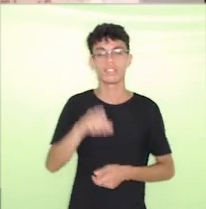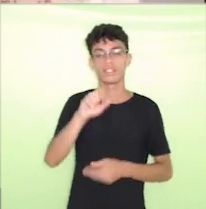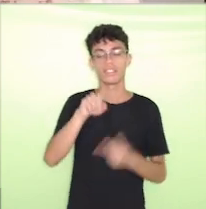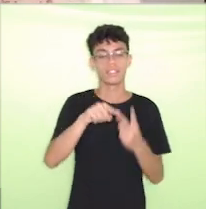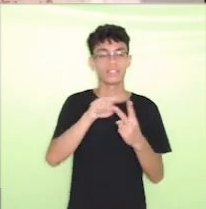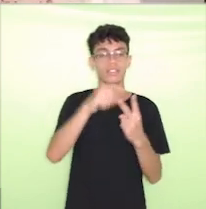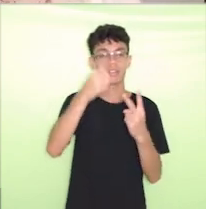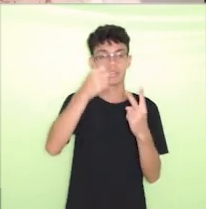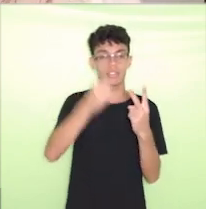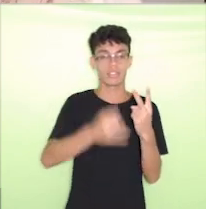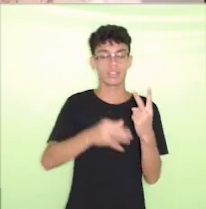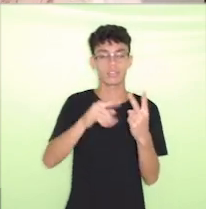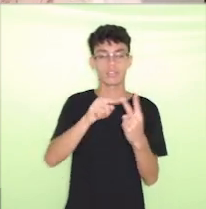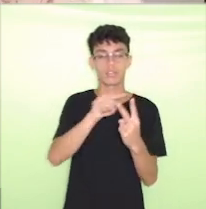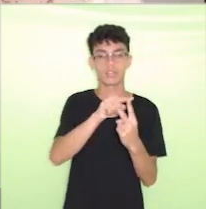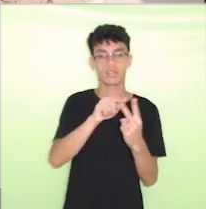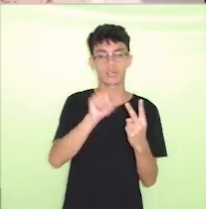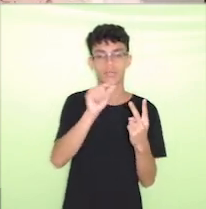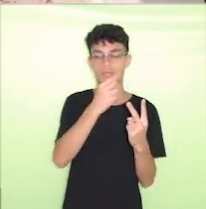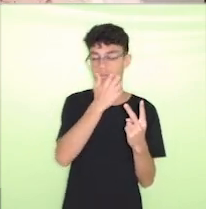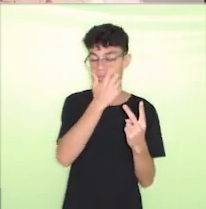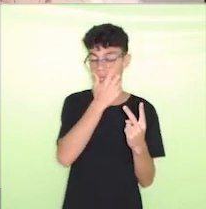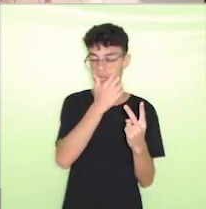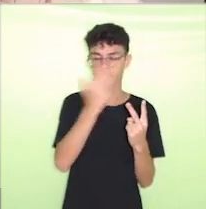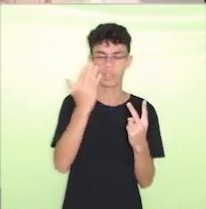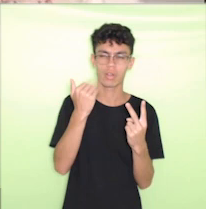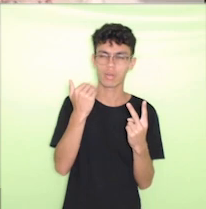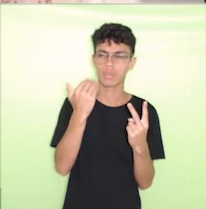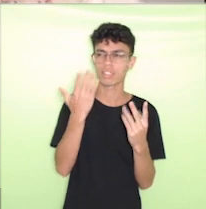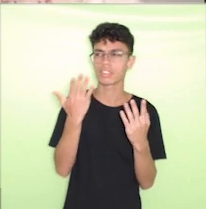de Zeta. Ela comia?